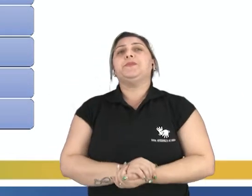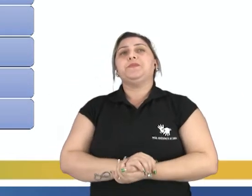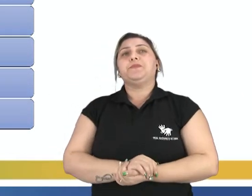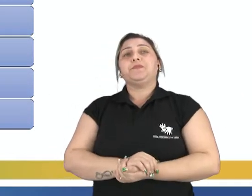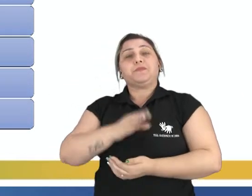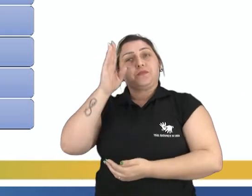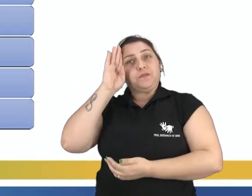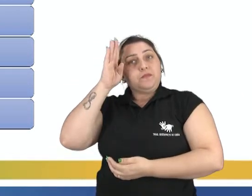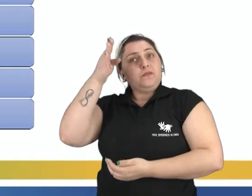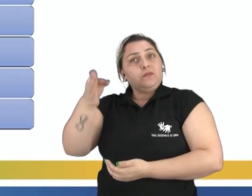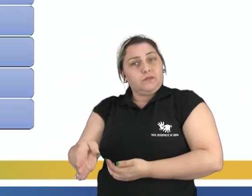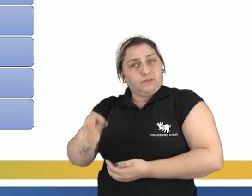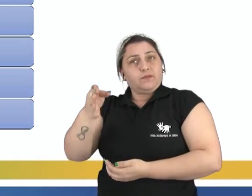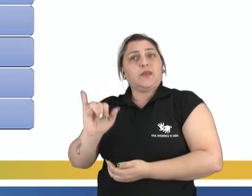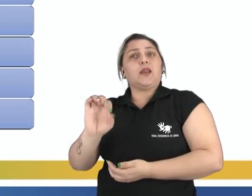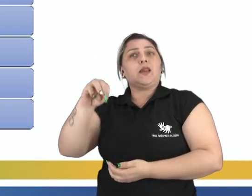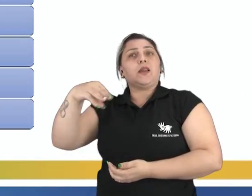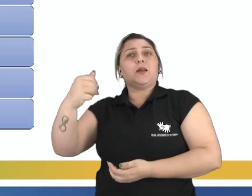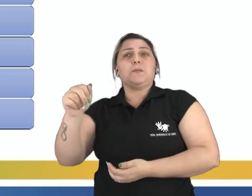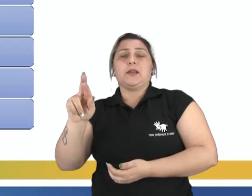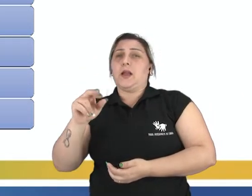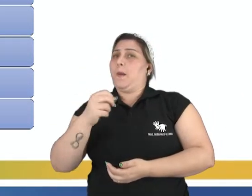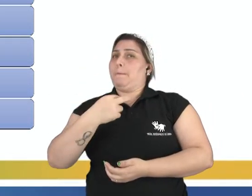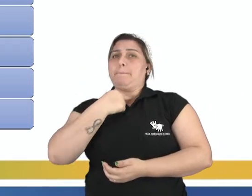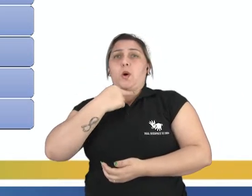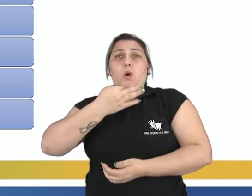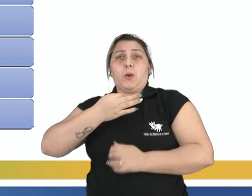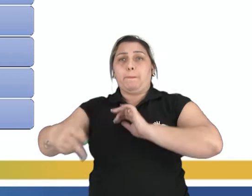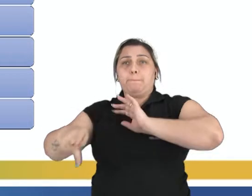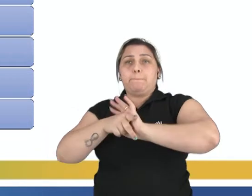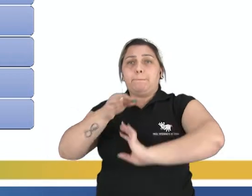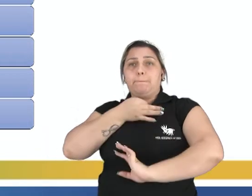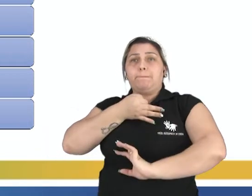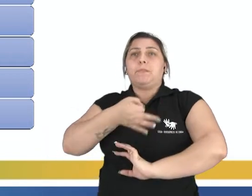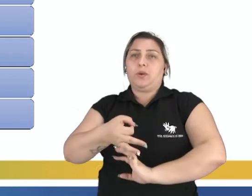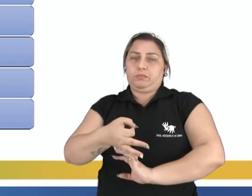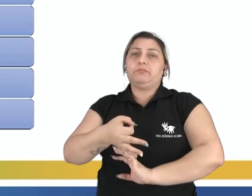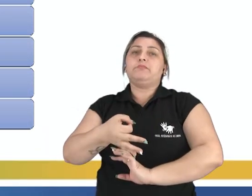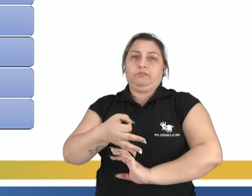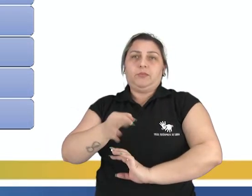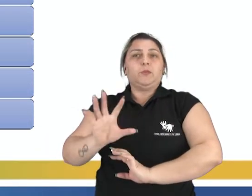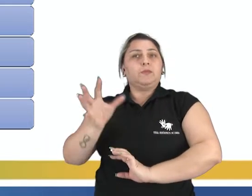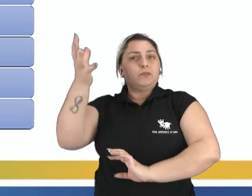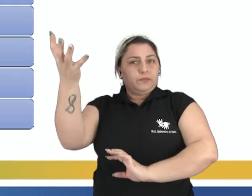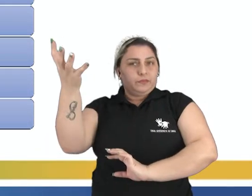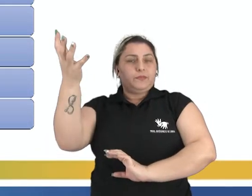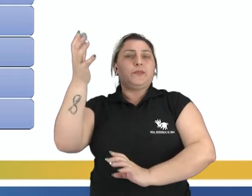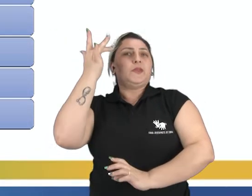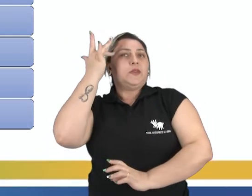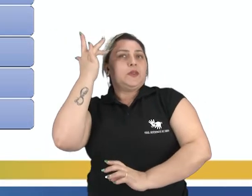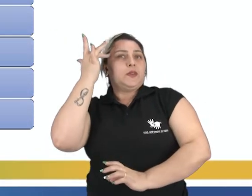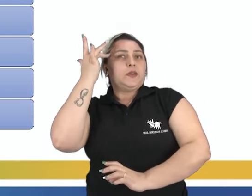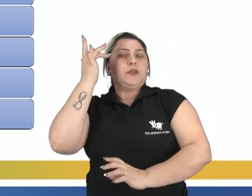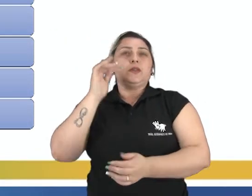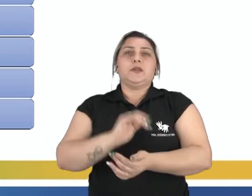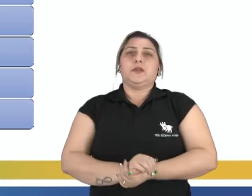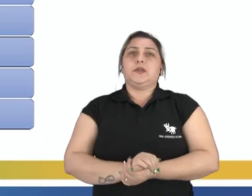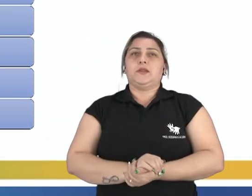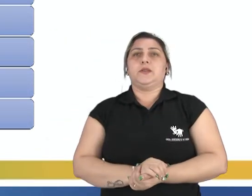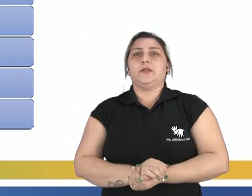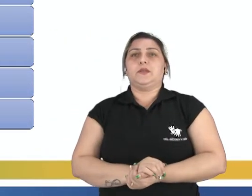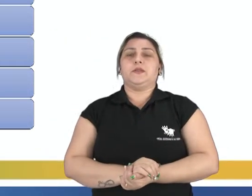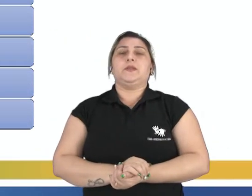E principalmente sendo imparcial. Ele não pode dar a opinião dele sobre aquele fato, o que ele acha ali sobre aquele fato. Ele tem que